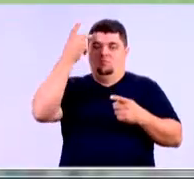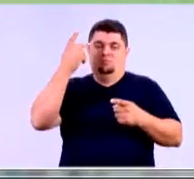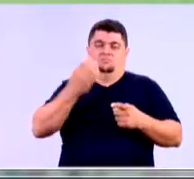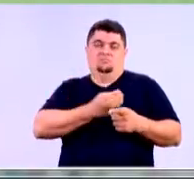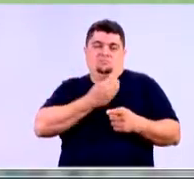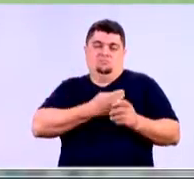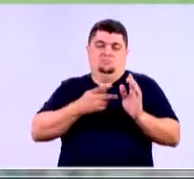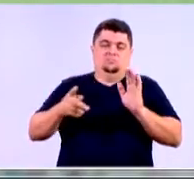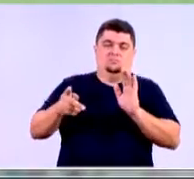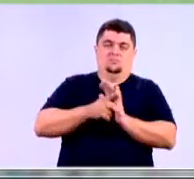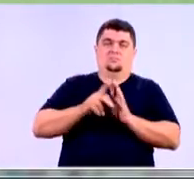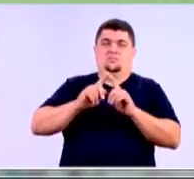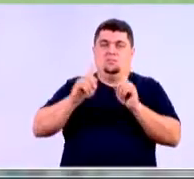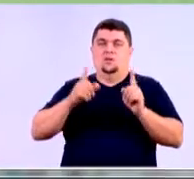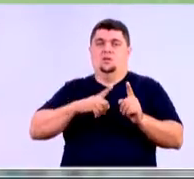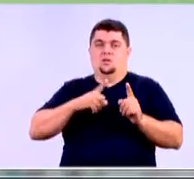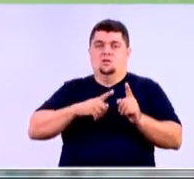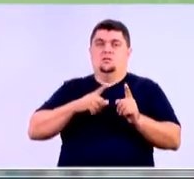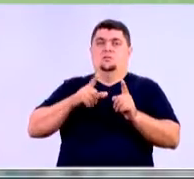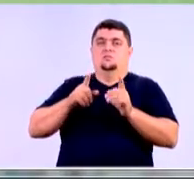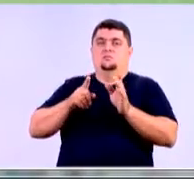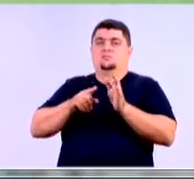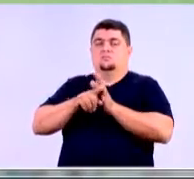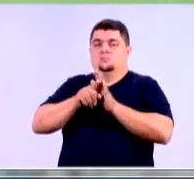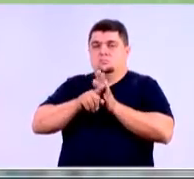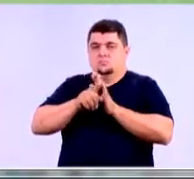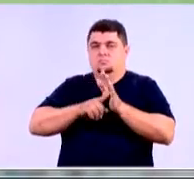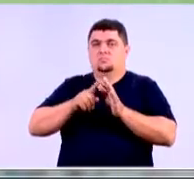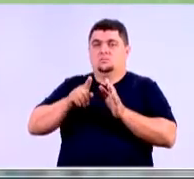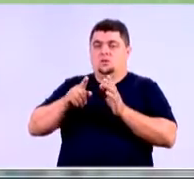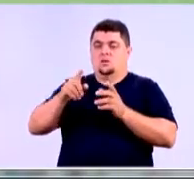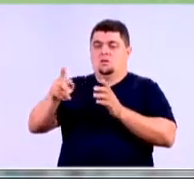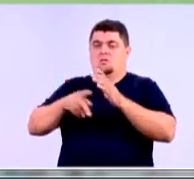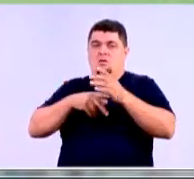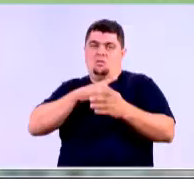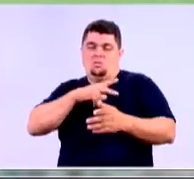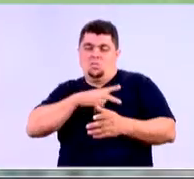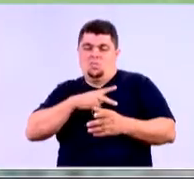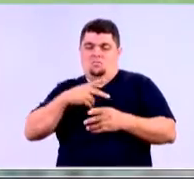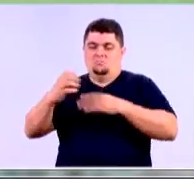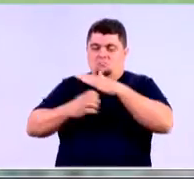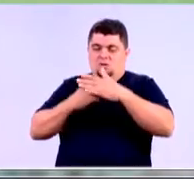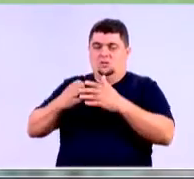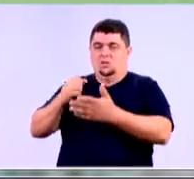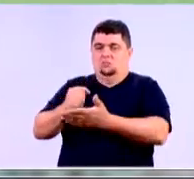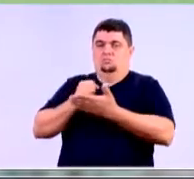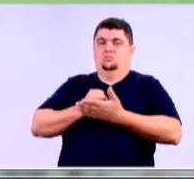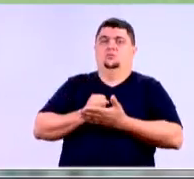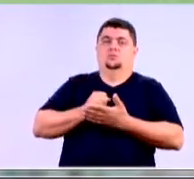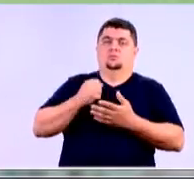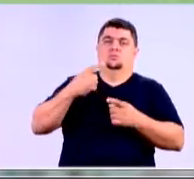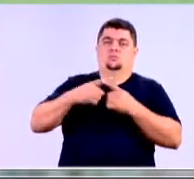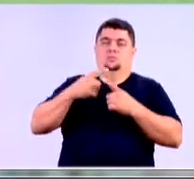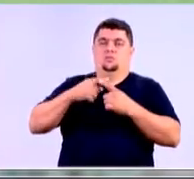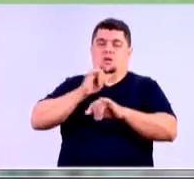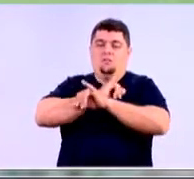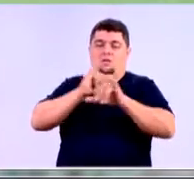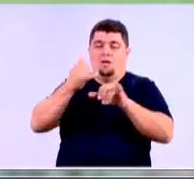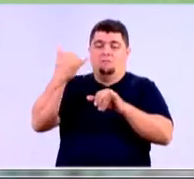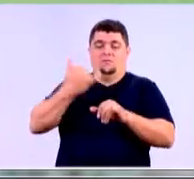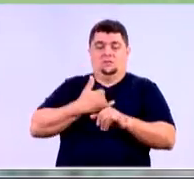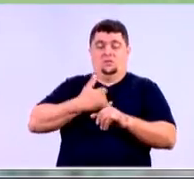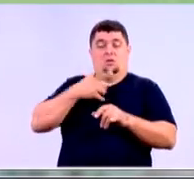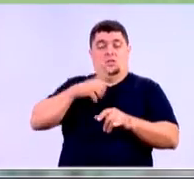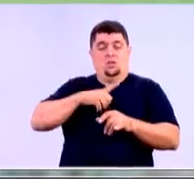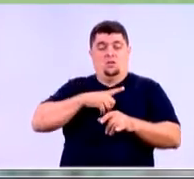ou jurídica. No entanto, você pode contar com a ajuda dessas centrais de proteção ao crédito para te dar informações